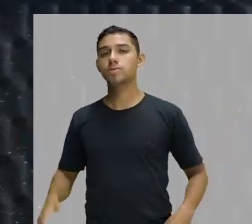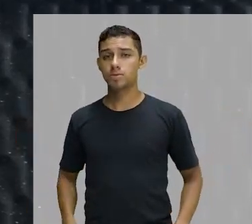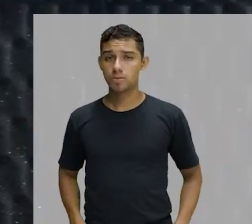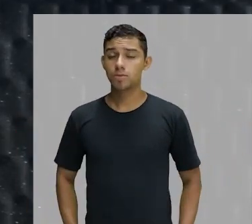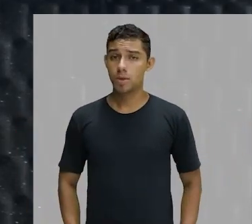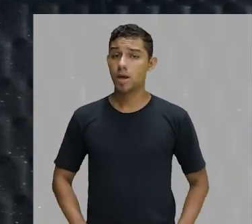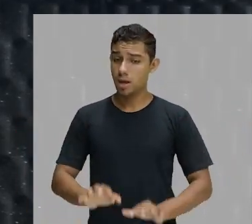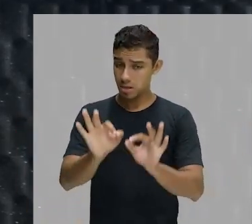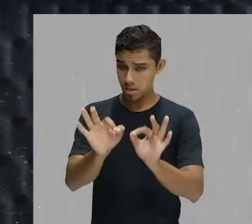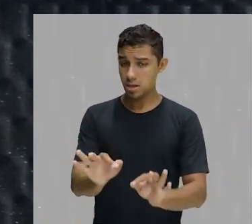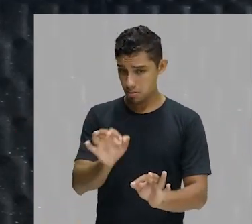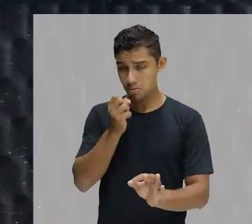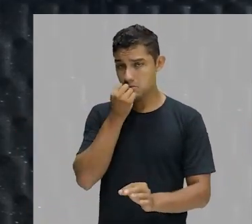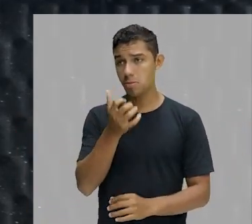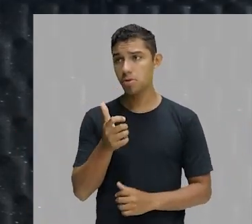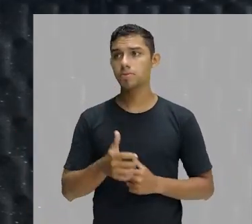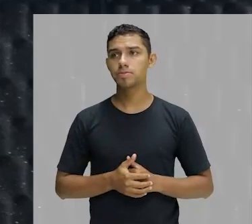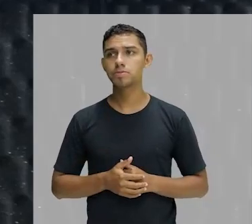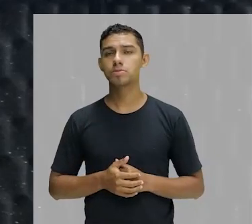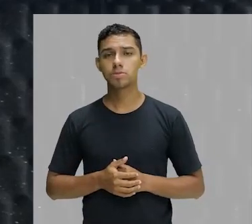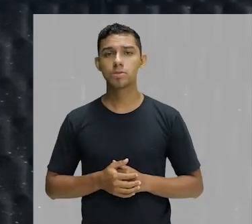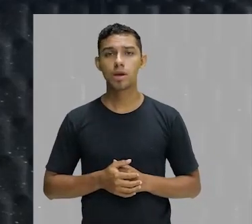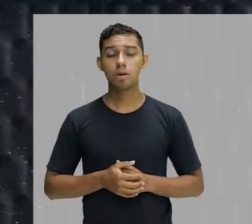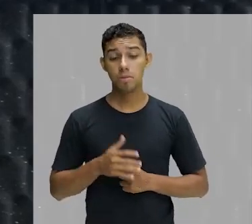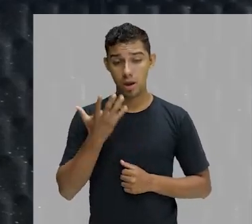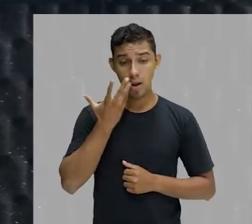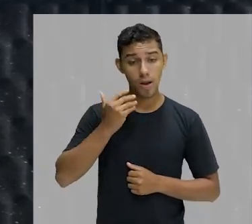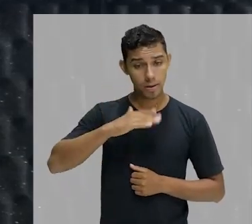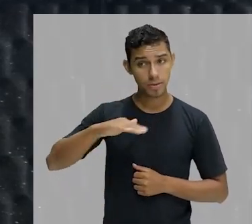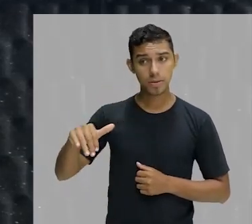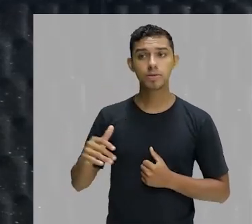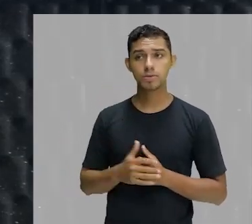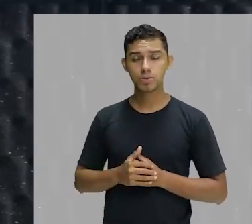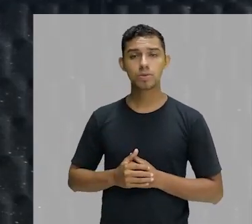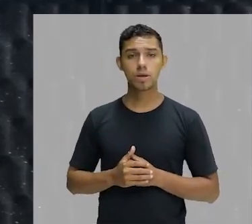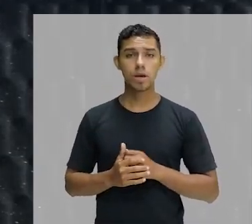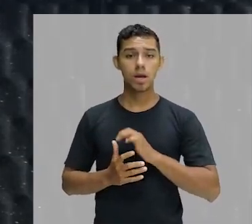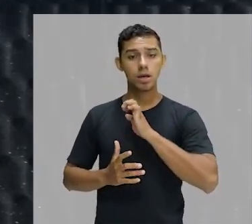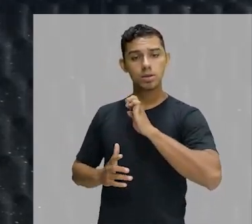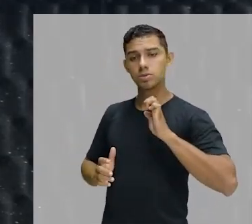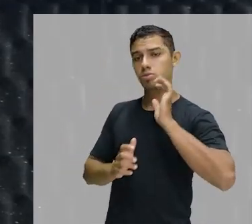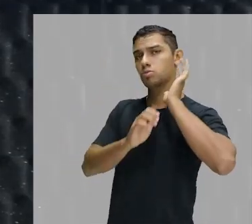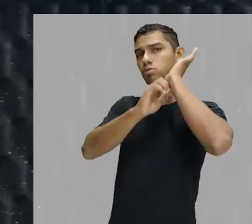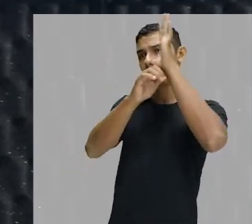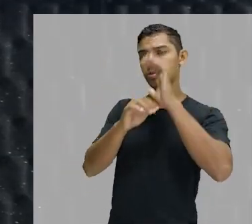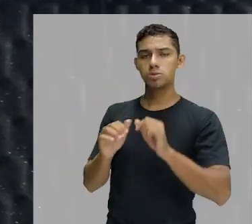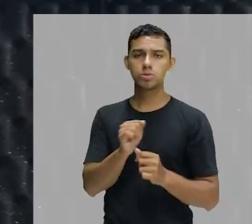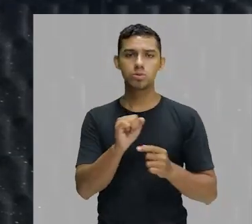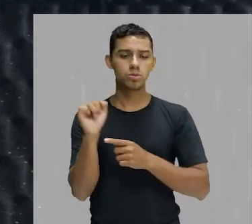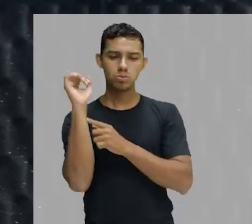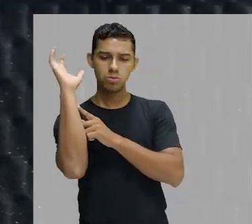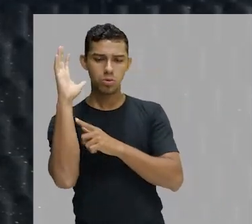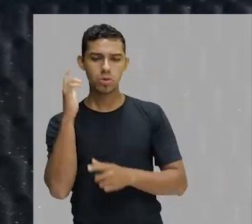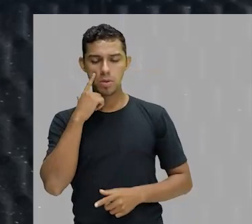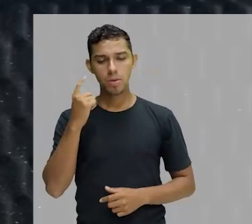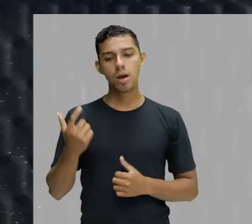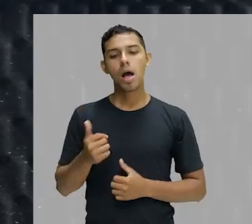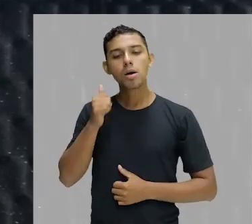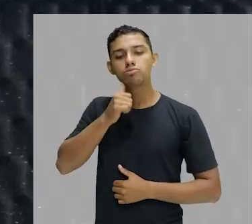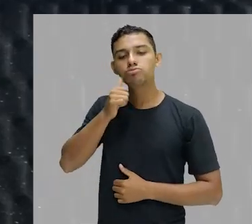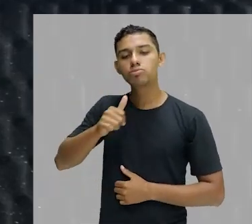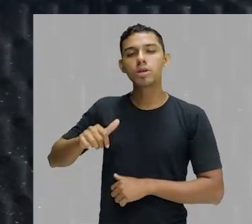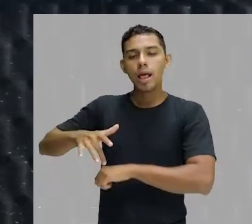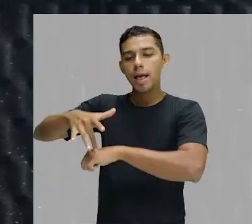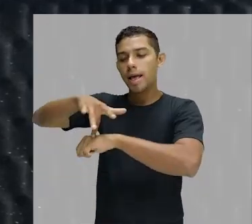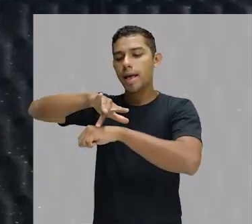isso que deve ser feito. Tá aqui, ó, uma criança trabalhando o aspecto da lateralidade. Tá ali as menininhas ali, ó, como se fosse no balé. Professor,